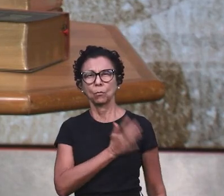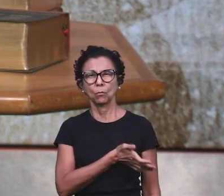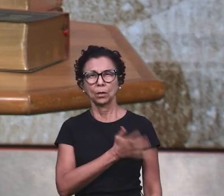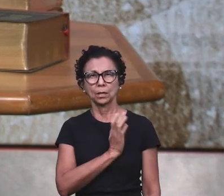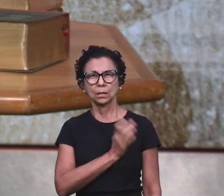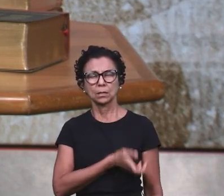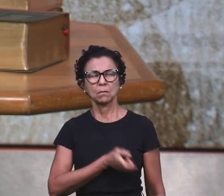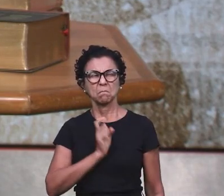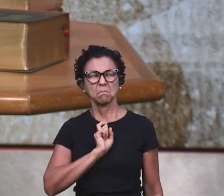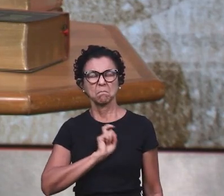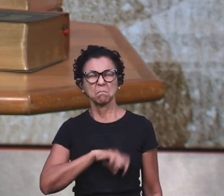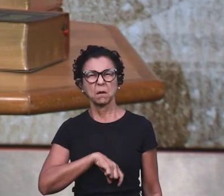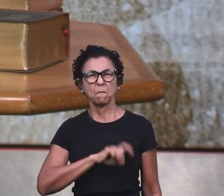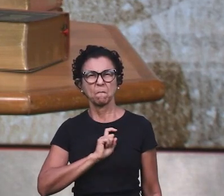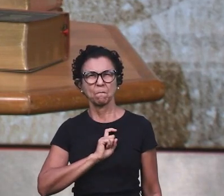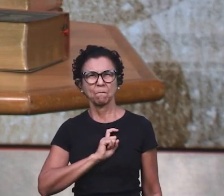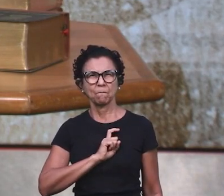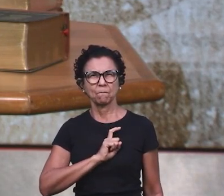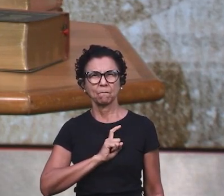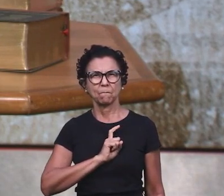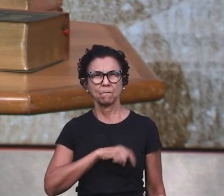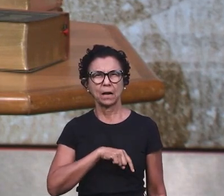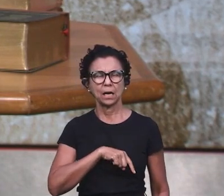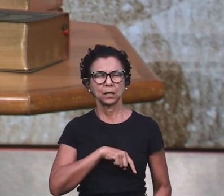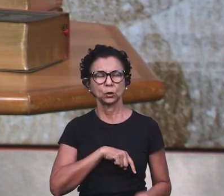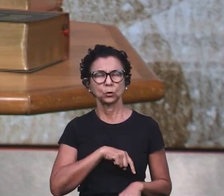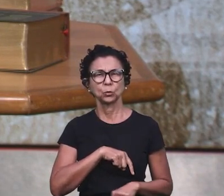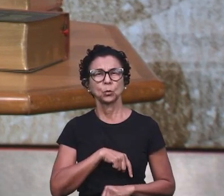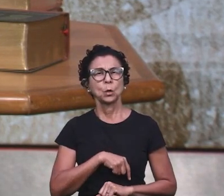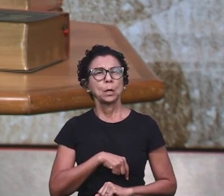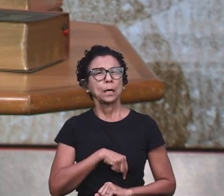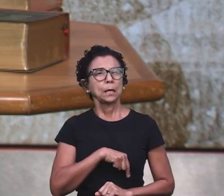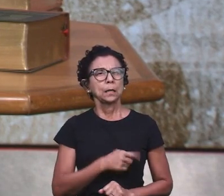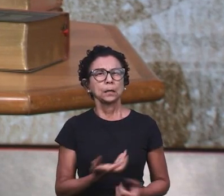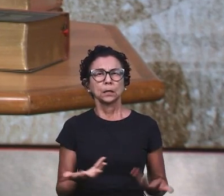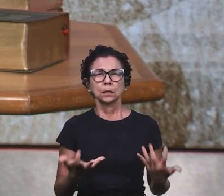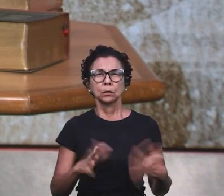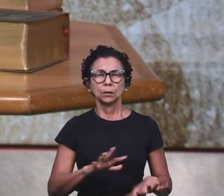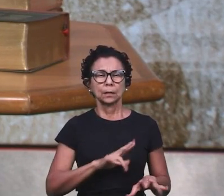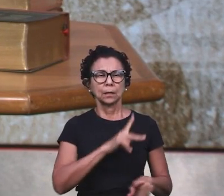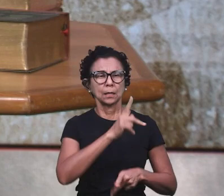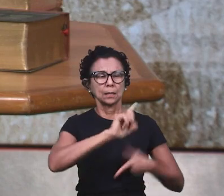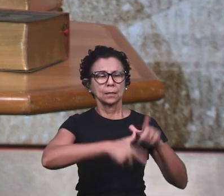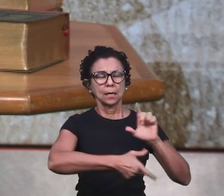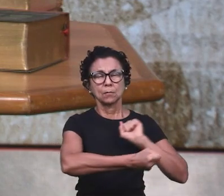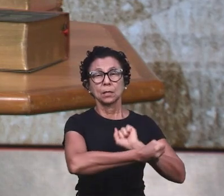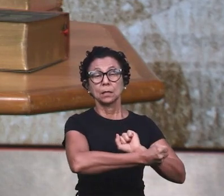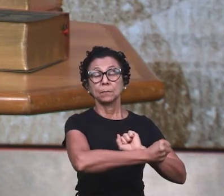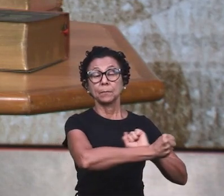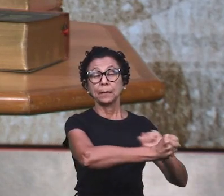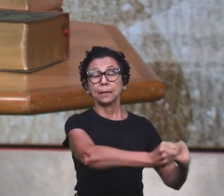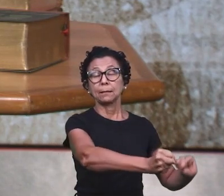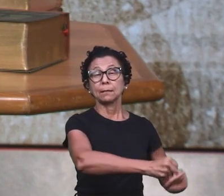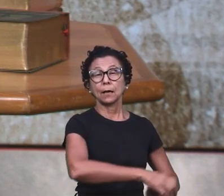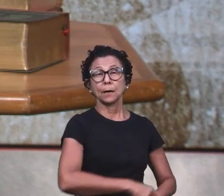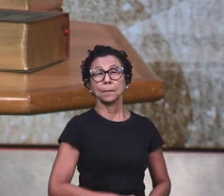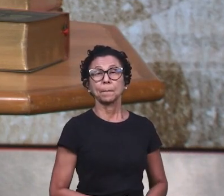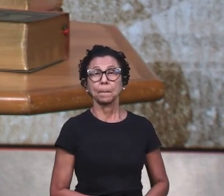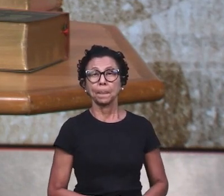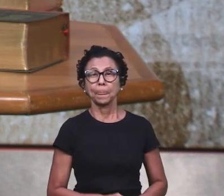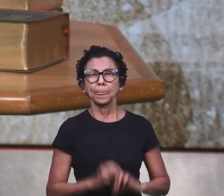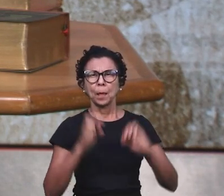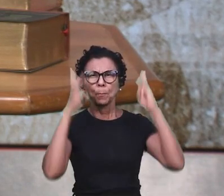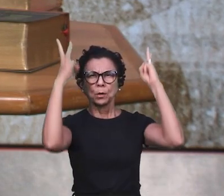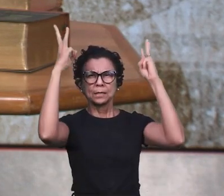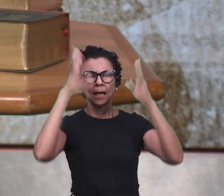obstinado, recusa deixar ir o povo. Vai pela manhã a Faraó, eis que ele sairá